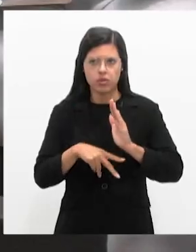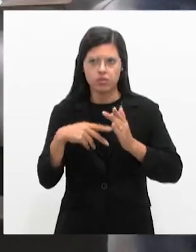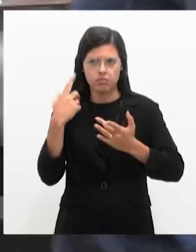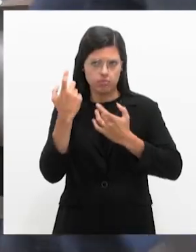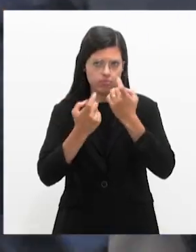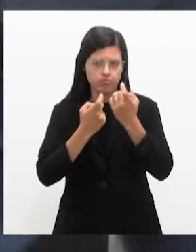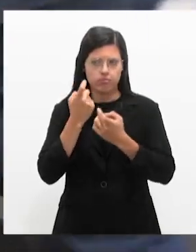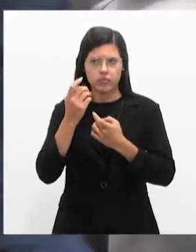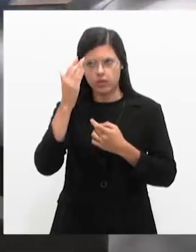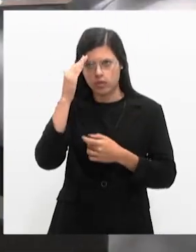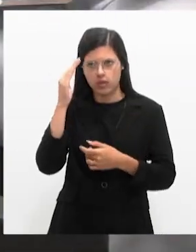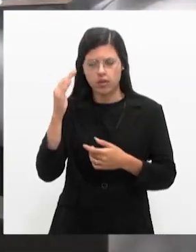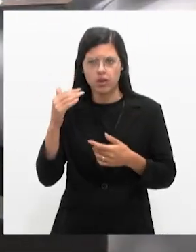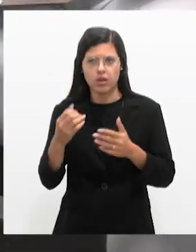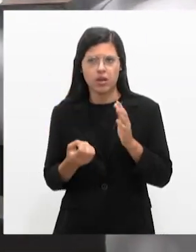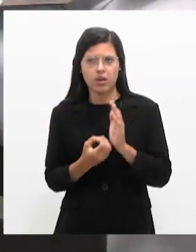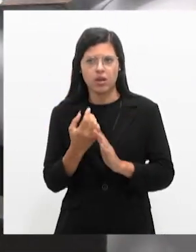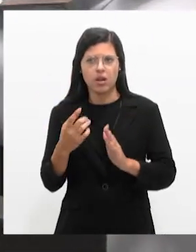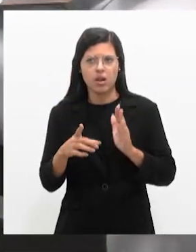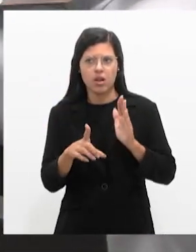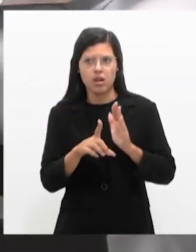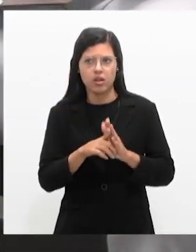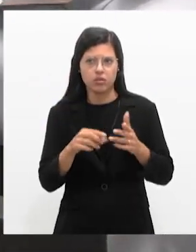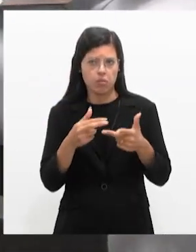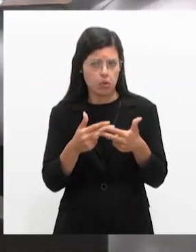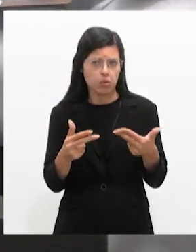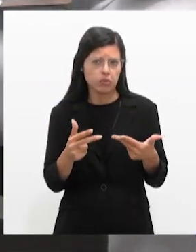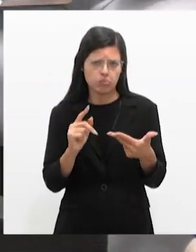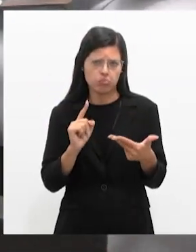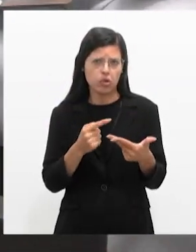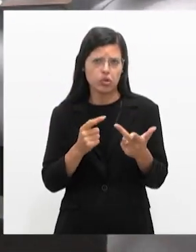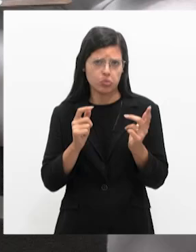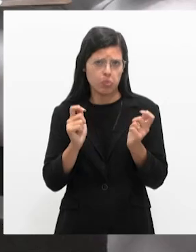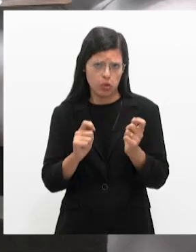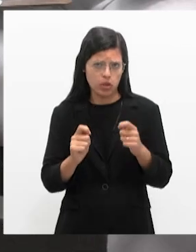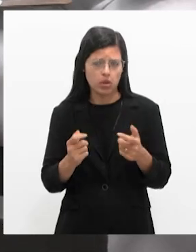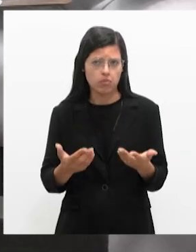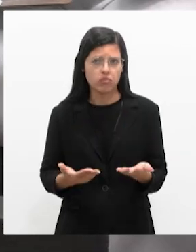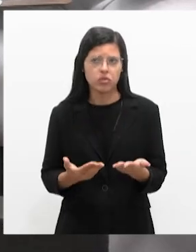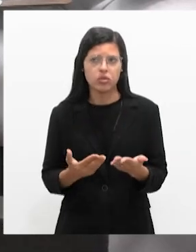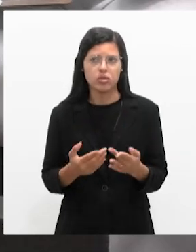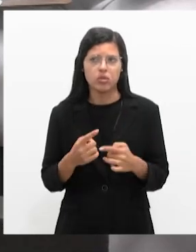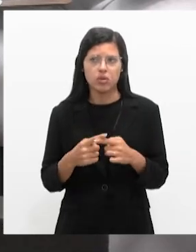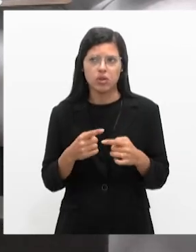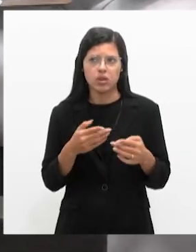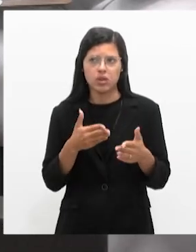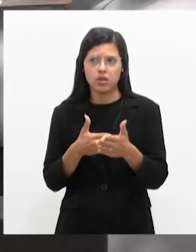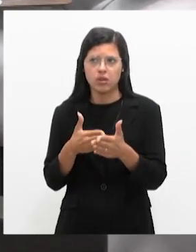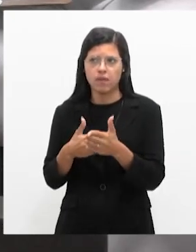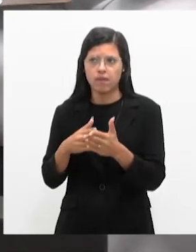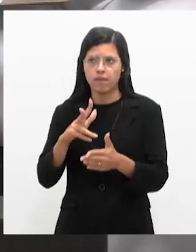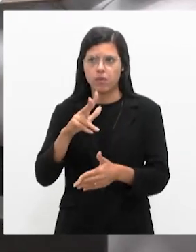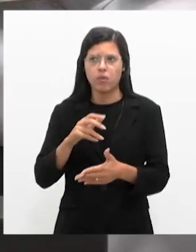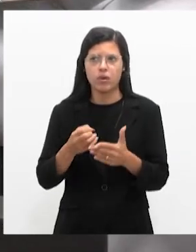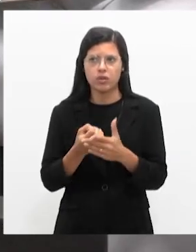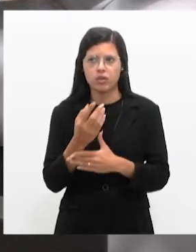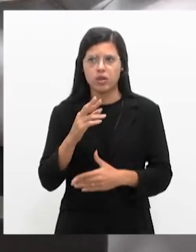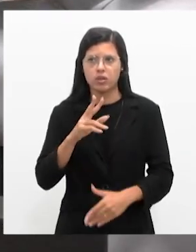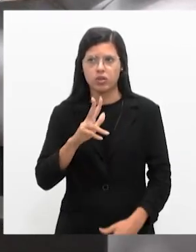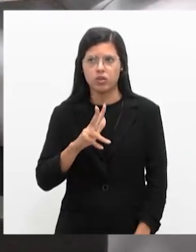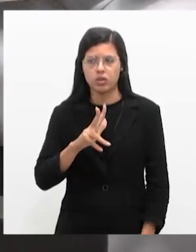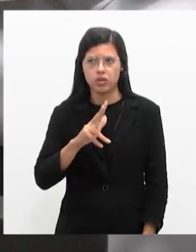ele legisla sobre algo que nós podemos legislar, porque ele delimita o percentual de vagas destinadas às